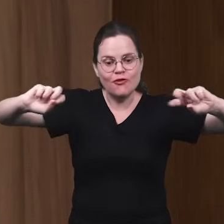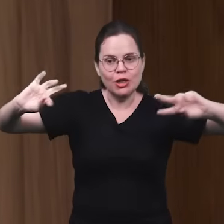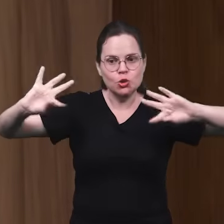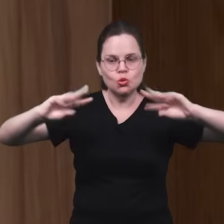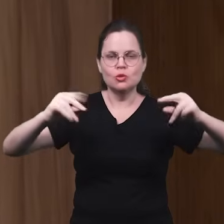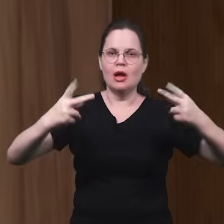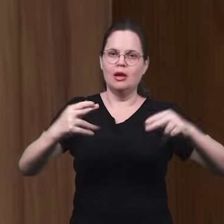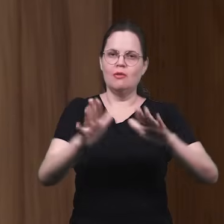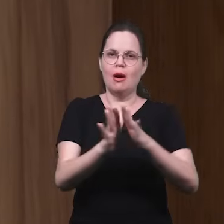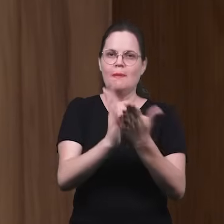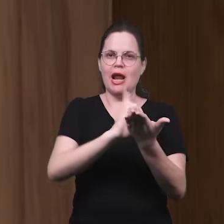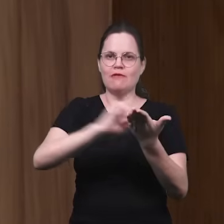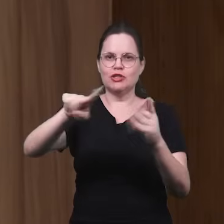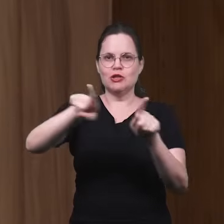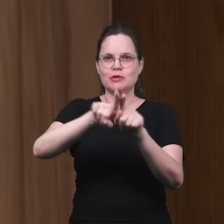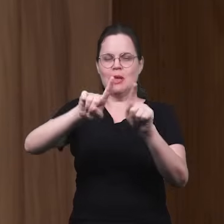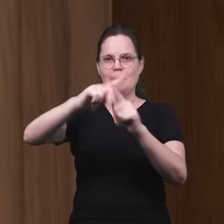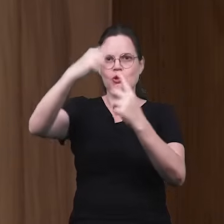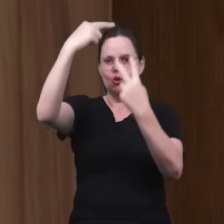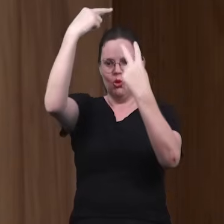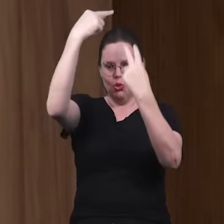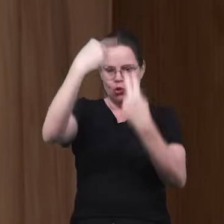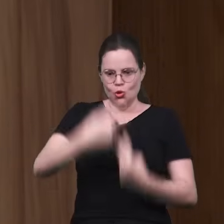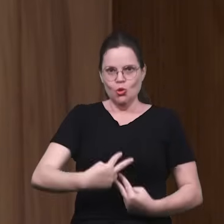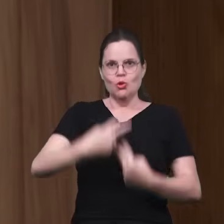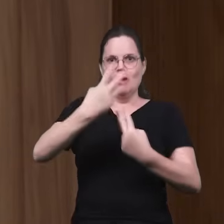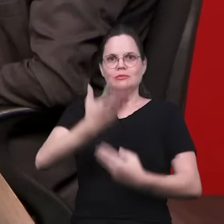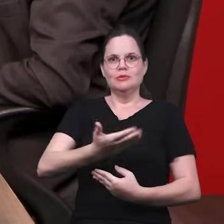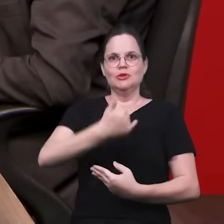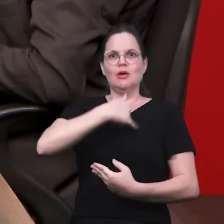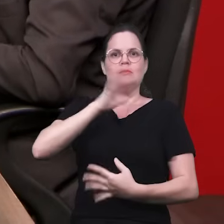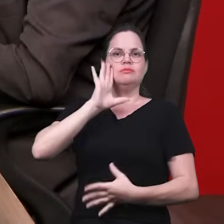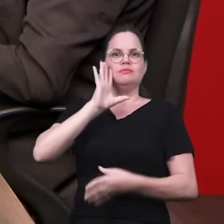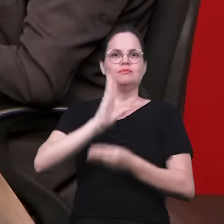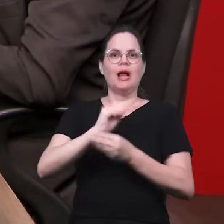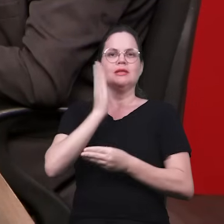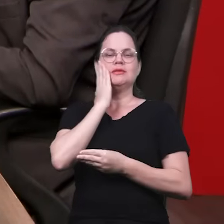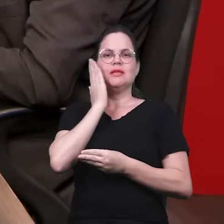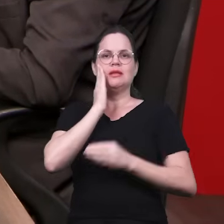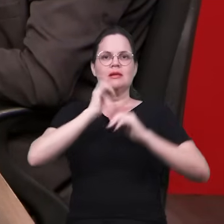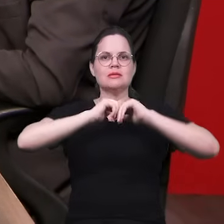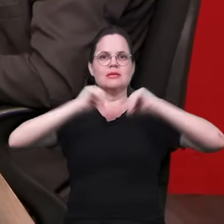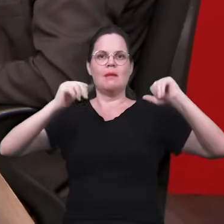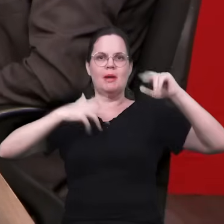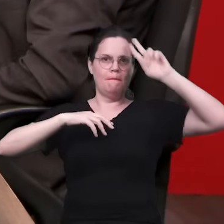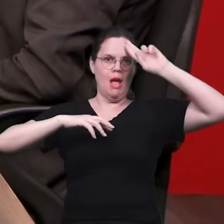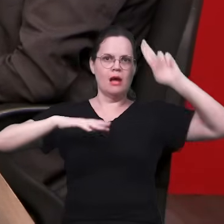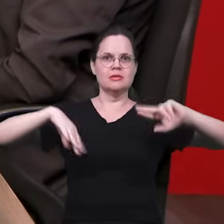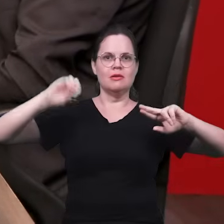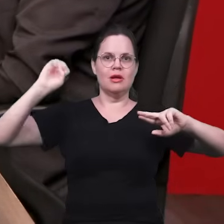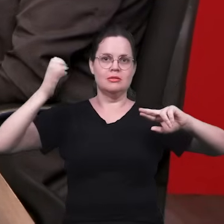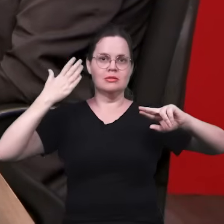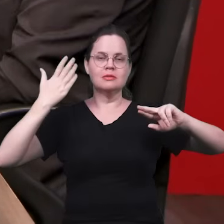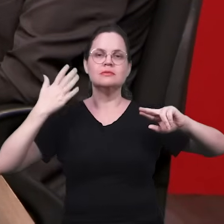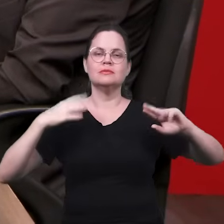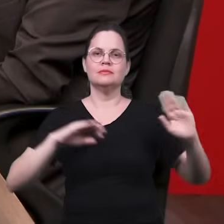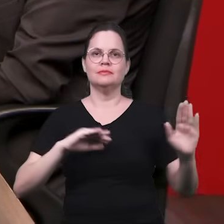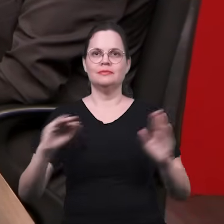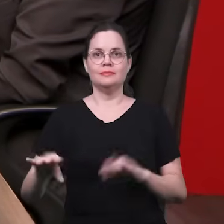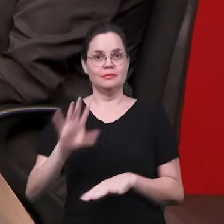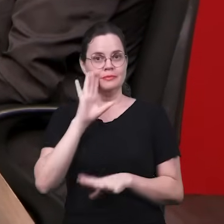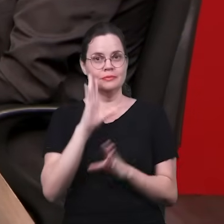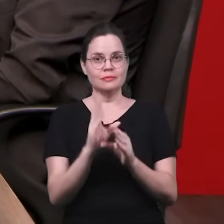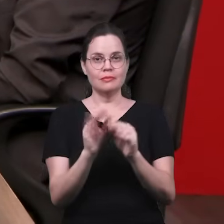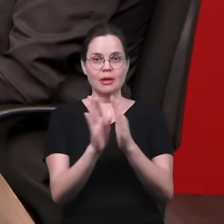os irmãos a profundidade que a palavra entra, né? Aí está a operação do Espírito Santo, né? Exato. Porque não é uma palavra literal,